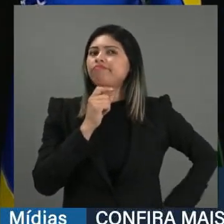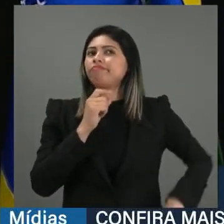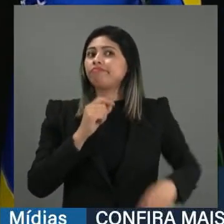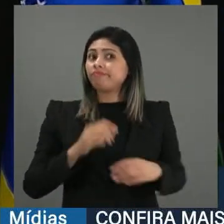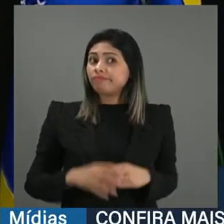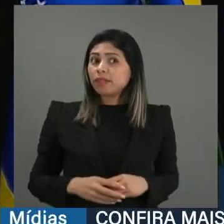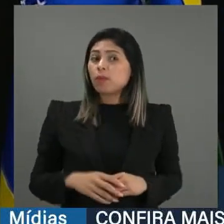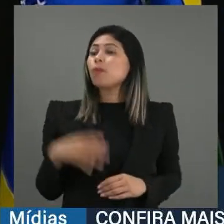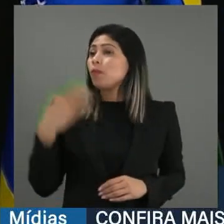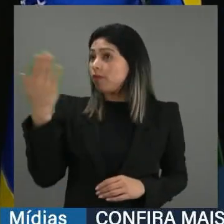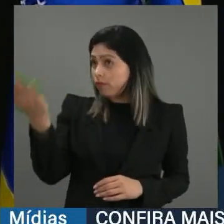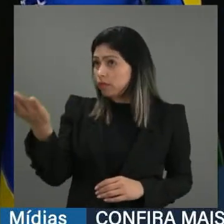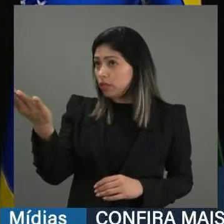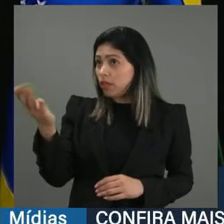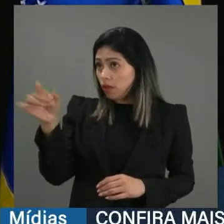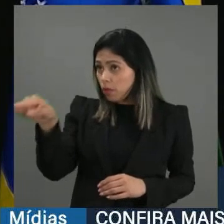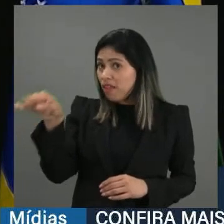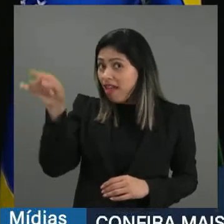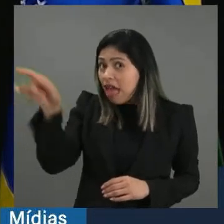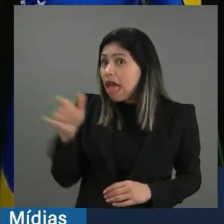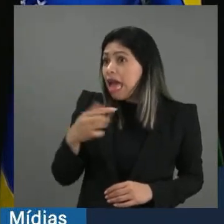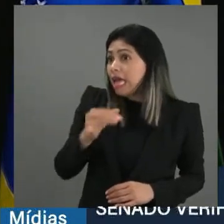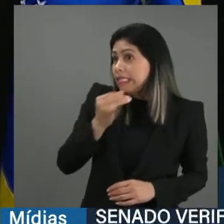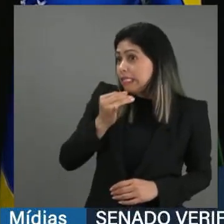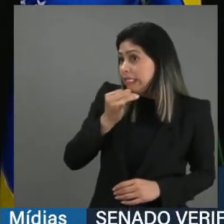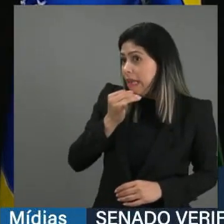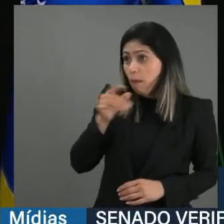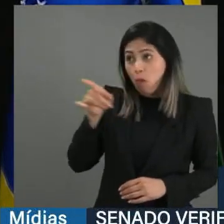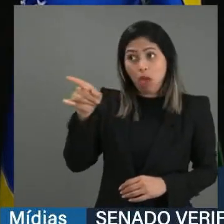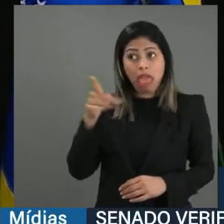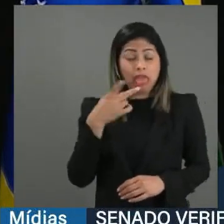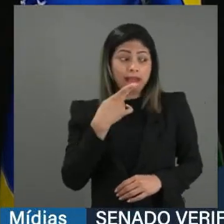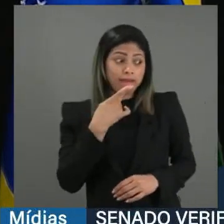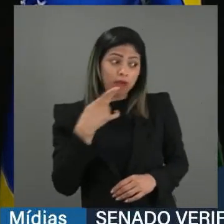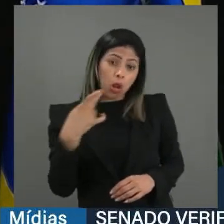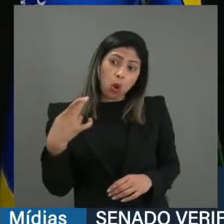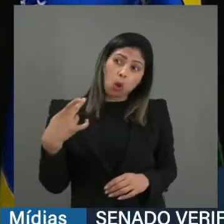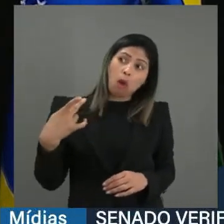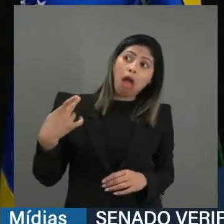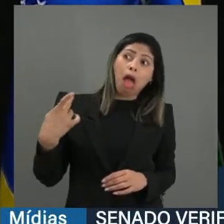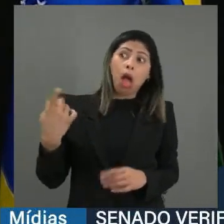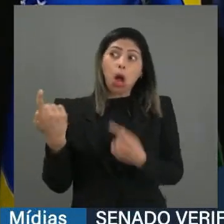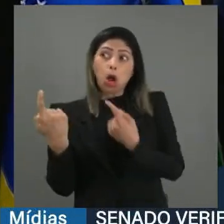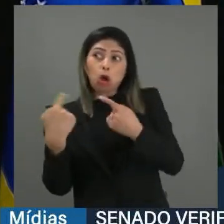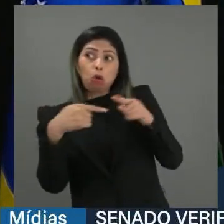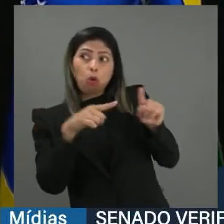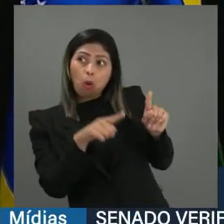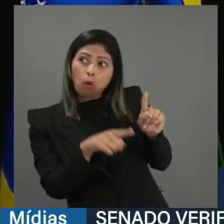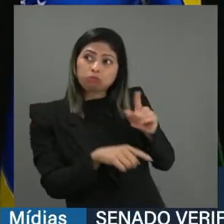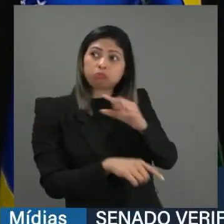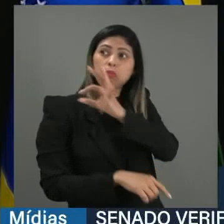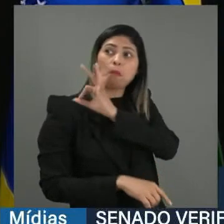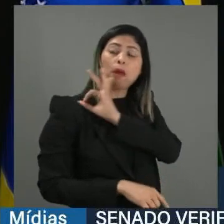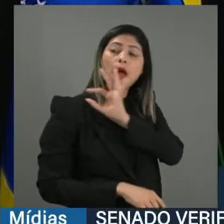dando um exemplo aqui, o doutor Irã falou aquilo da Marina e tal,